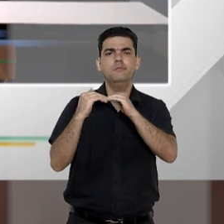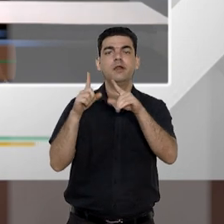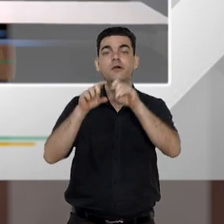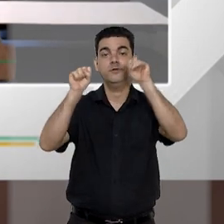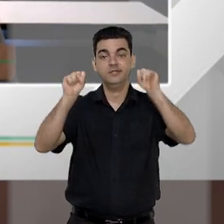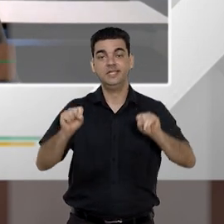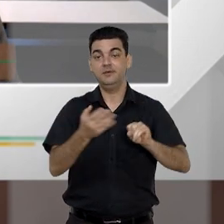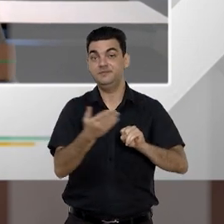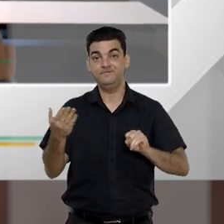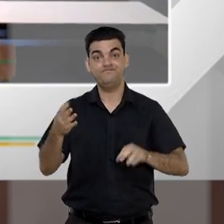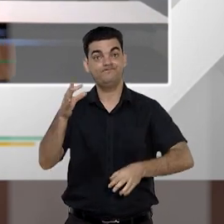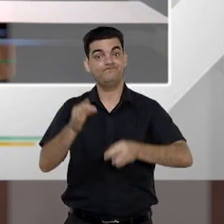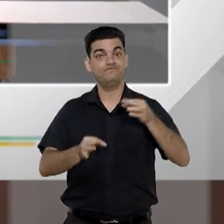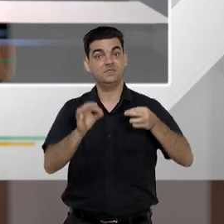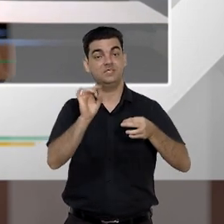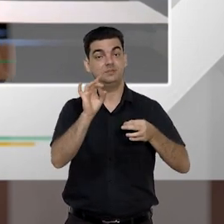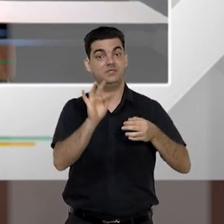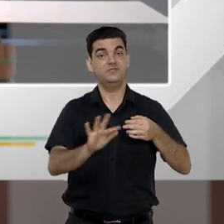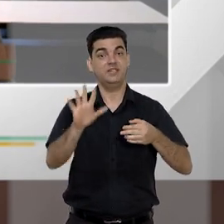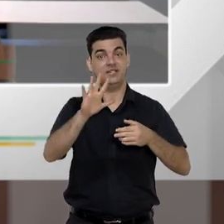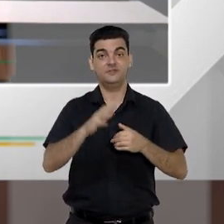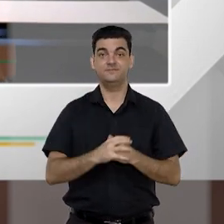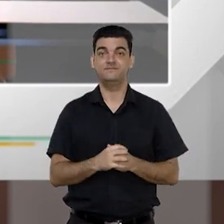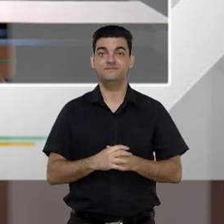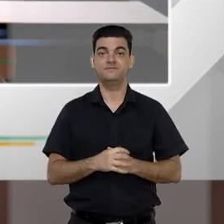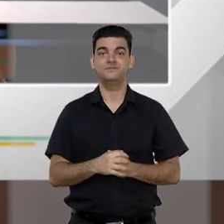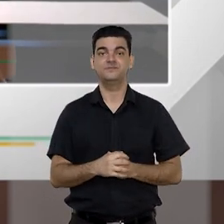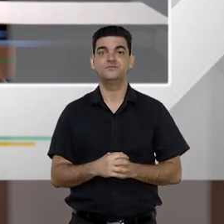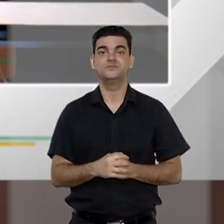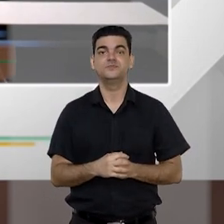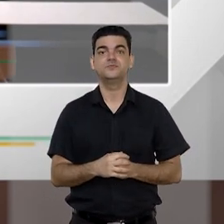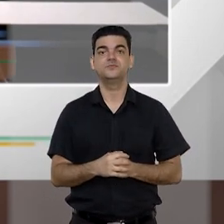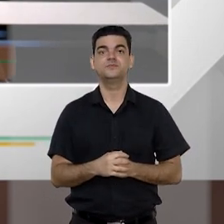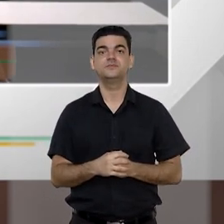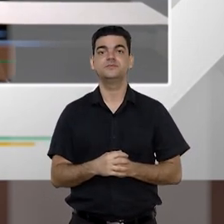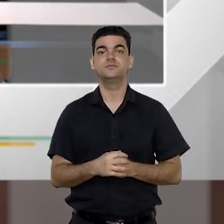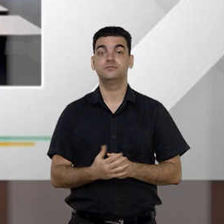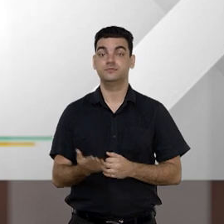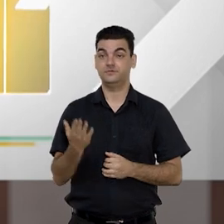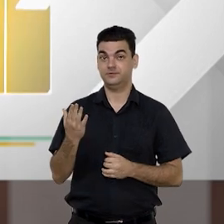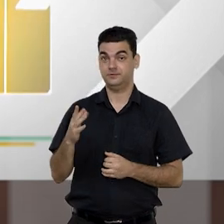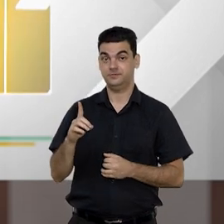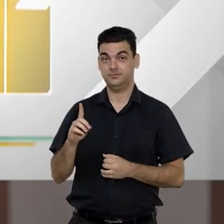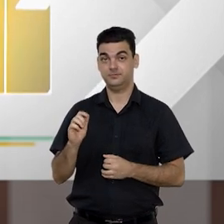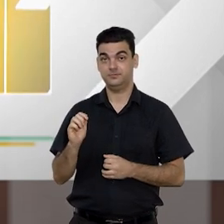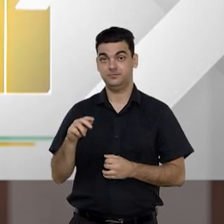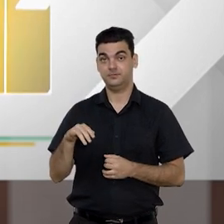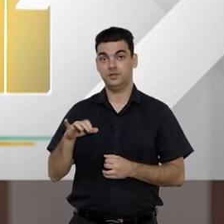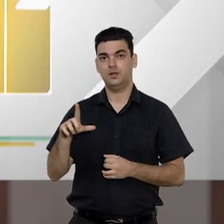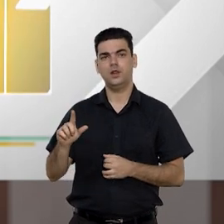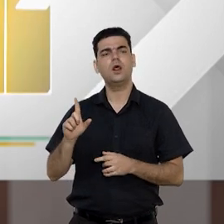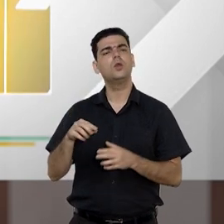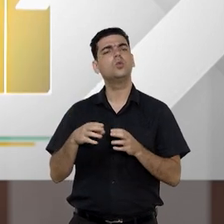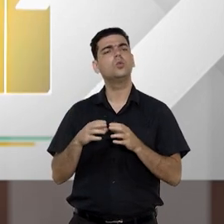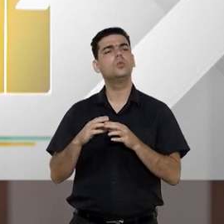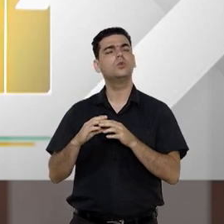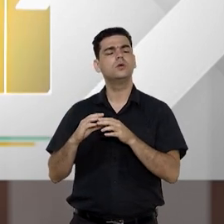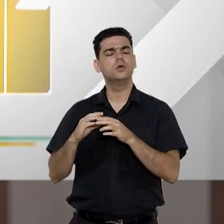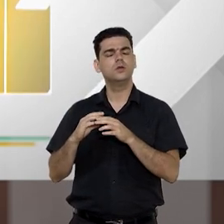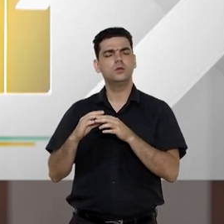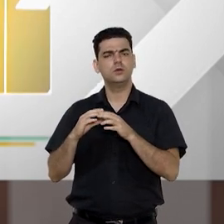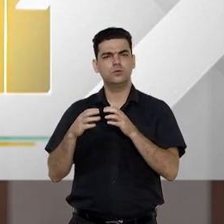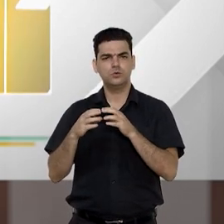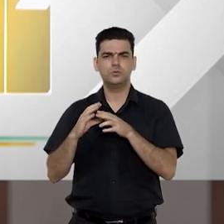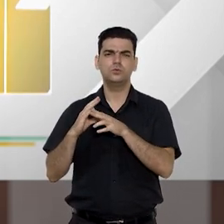racionalidade ao sistema, a esse sistema dos juizados especiais federais. Doutora Daniela, e no caso de